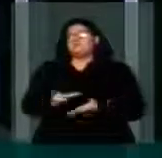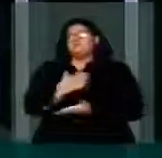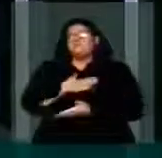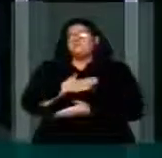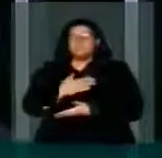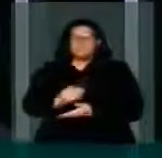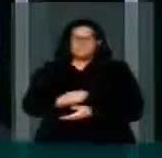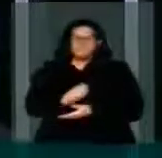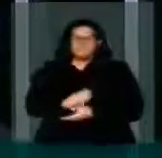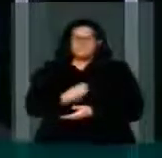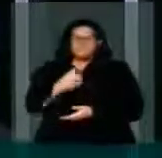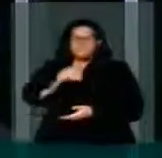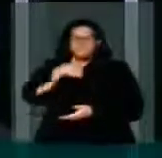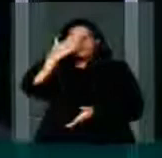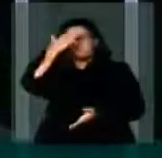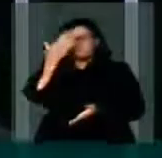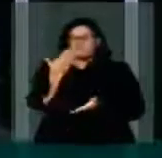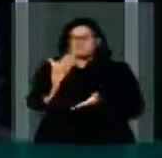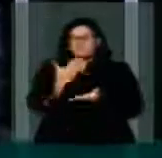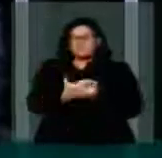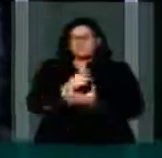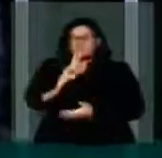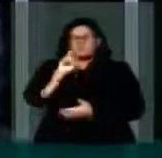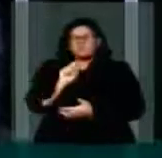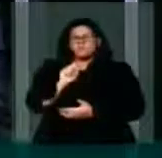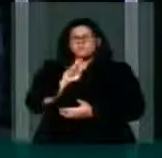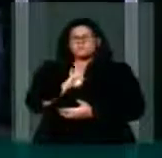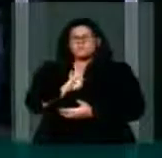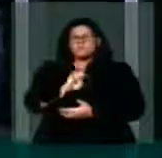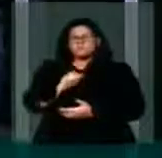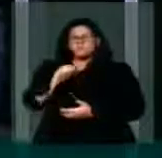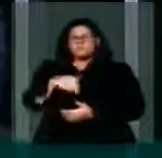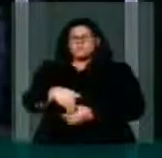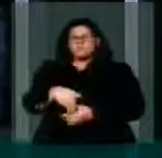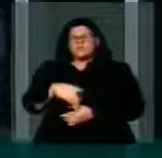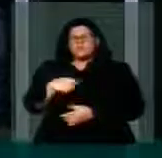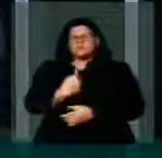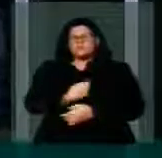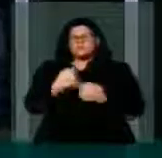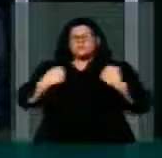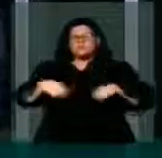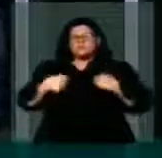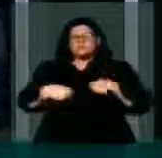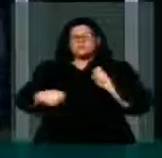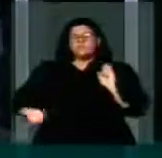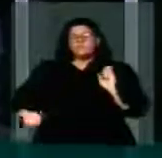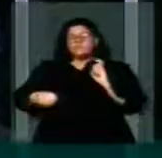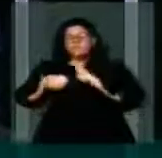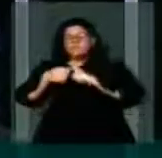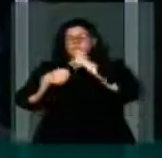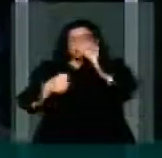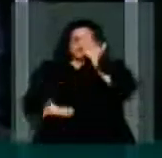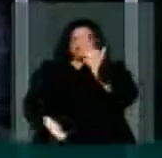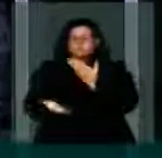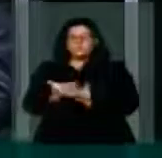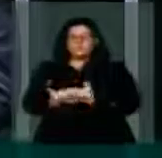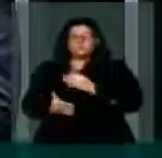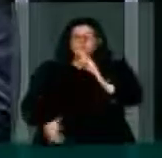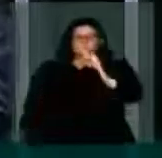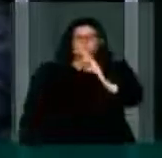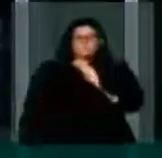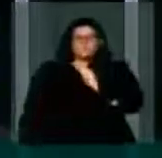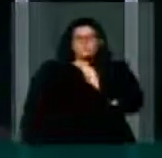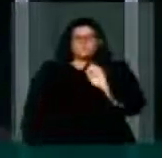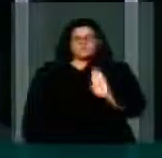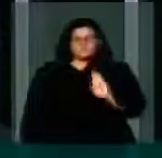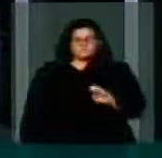política, é: eu acredito na força do bem. Nós precisamos voltar a acreditar nessa força do bem, senhor presidente. Não dá mais